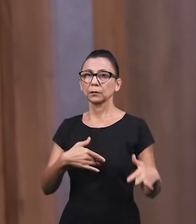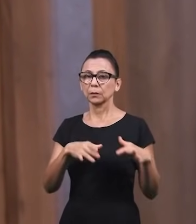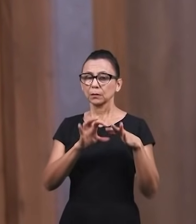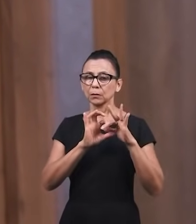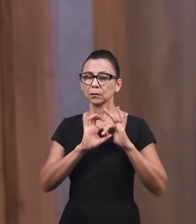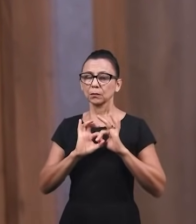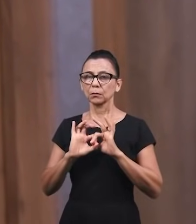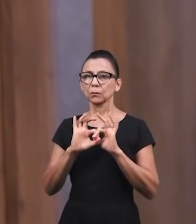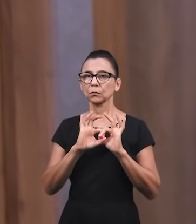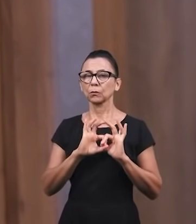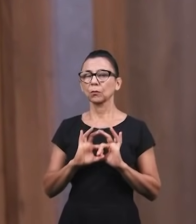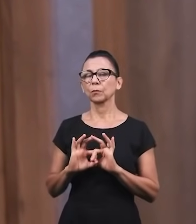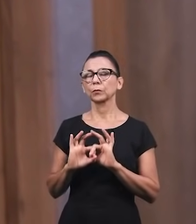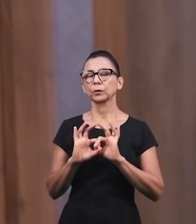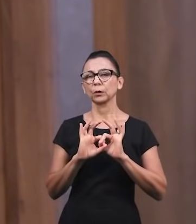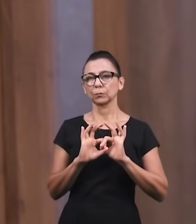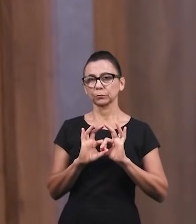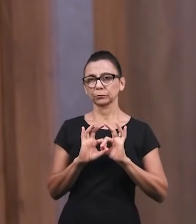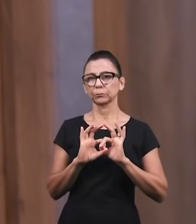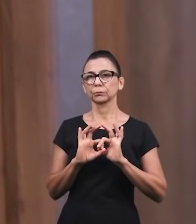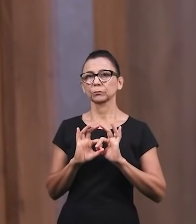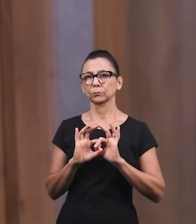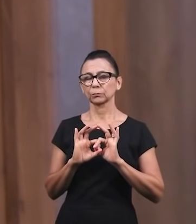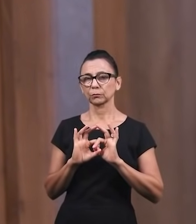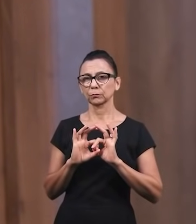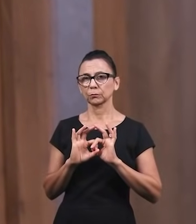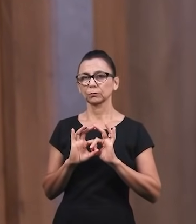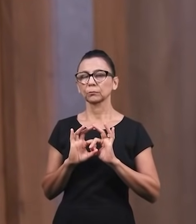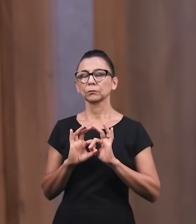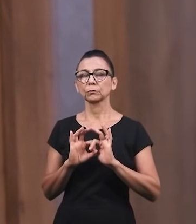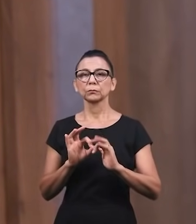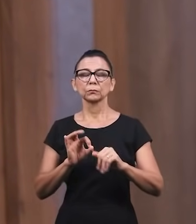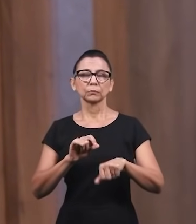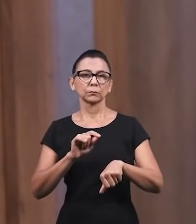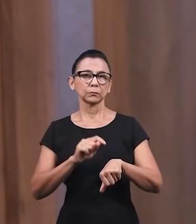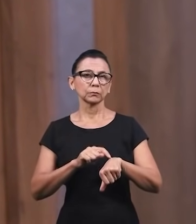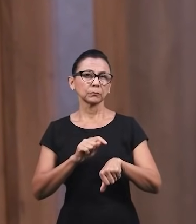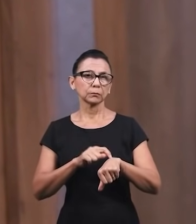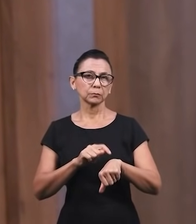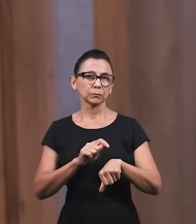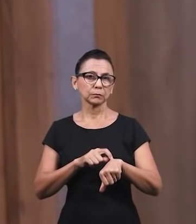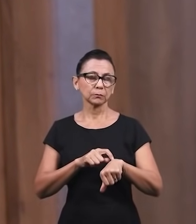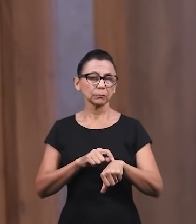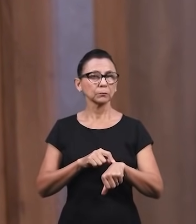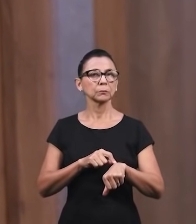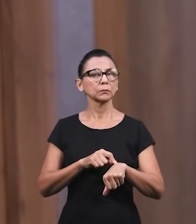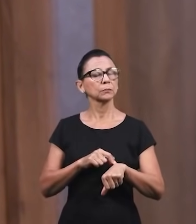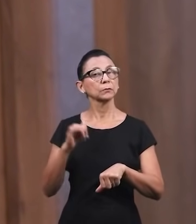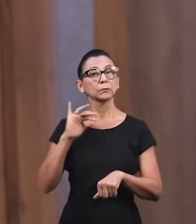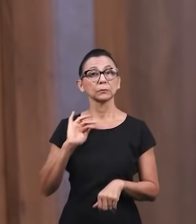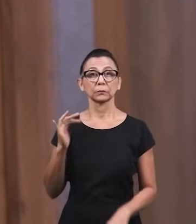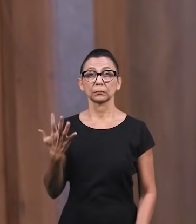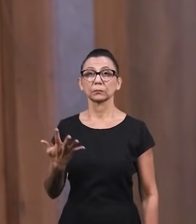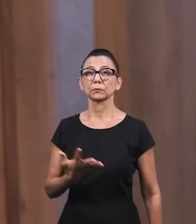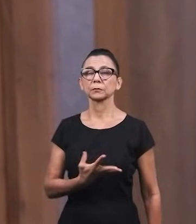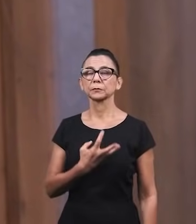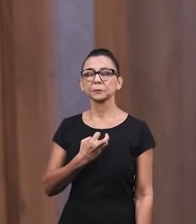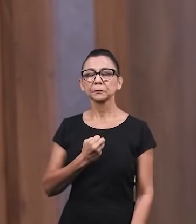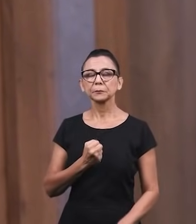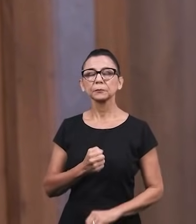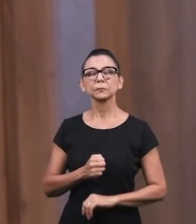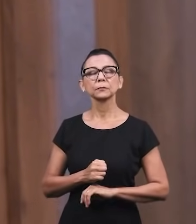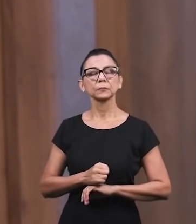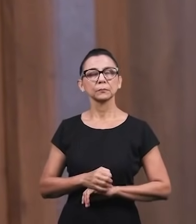ele, comunhão, e ele ceará comigo. Esse é o momento de